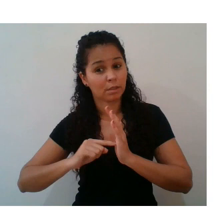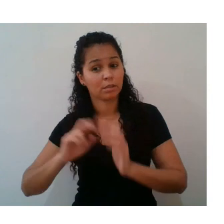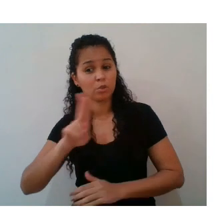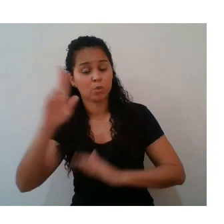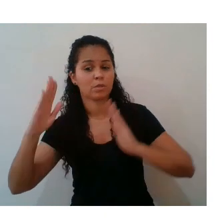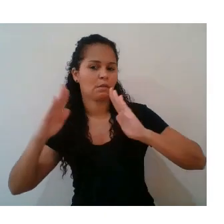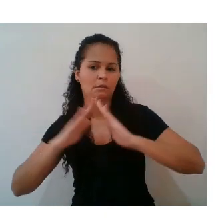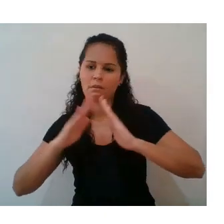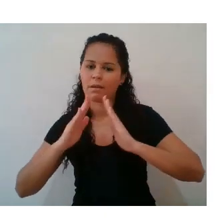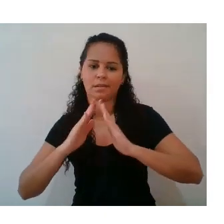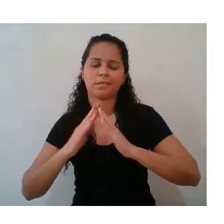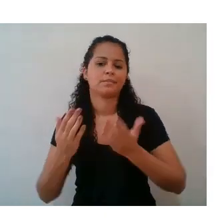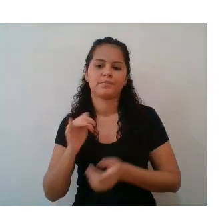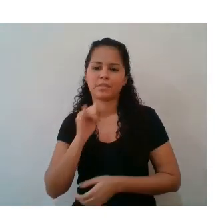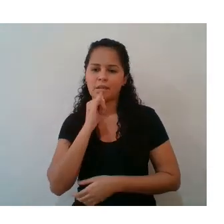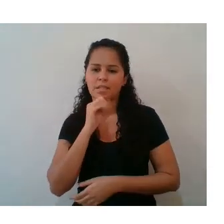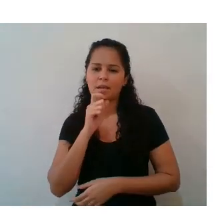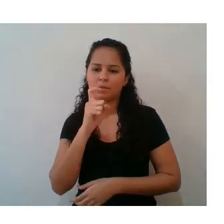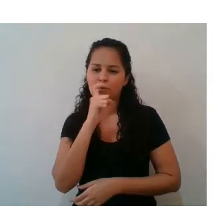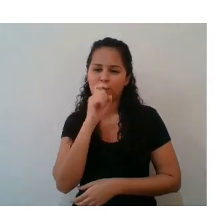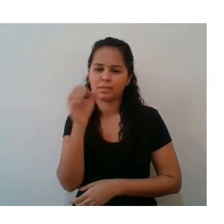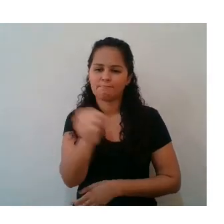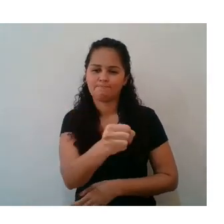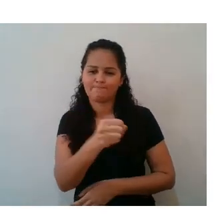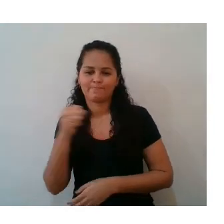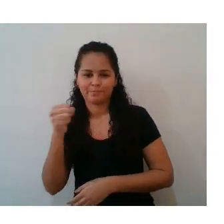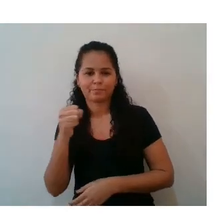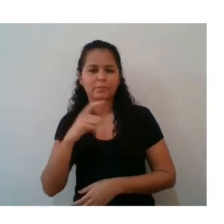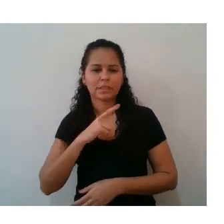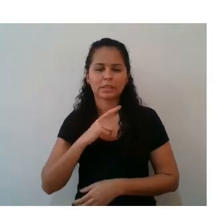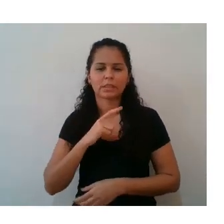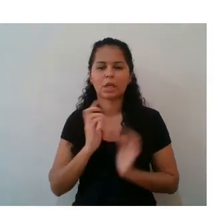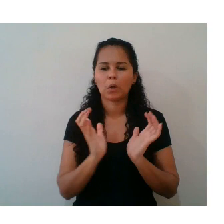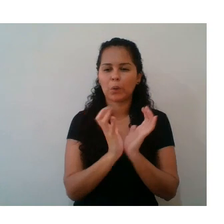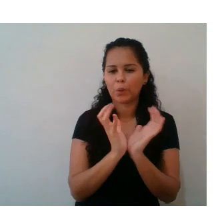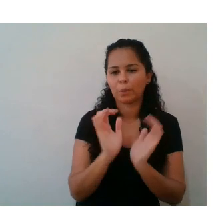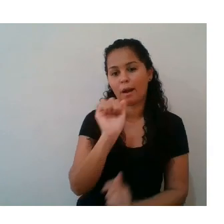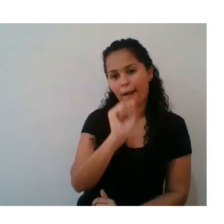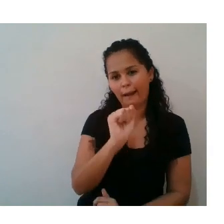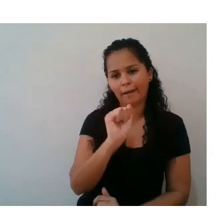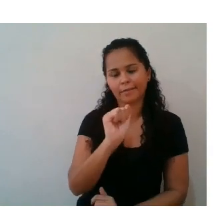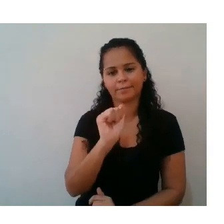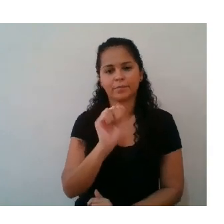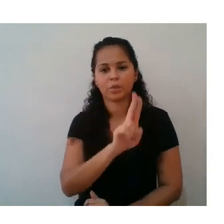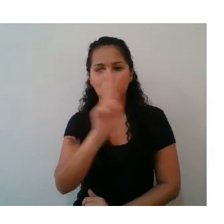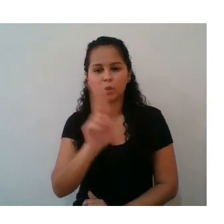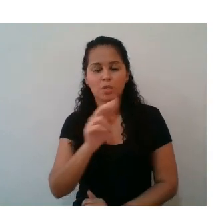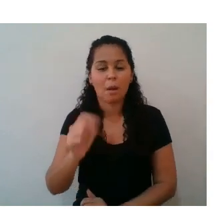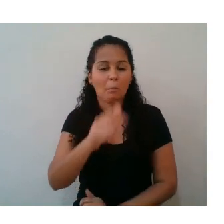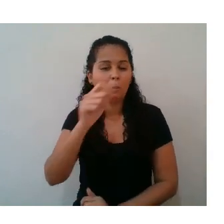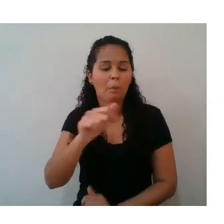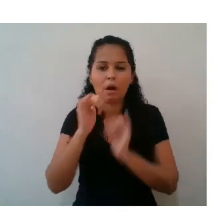como a geladeira. Aqui, na minha geladeira, a gente tem com a classe de potência A. Então, é uma geladeira muito econômica, nós